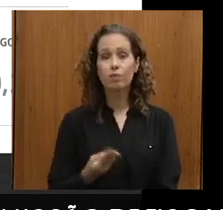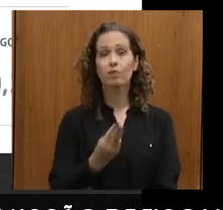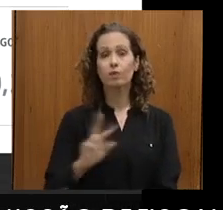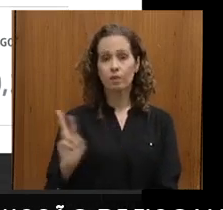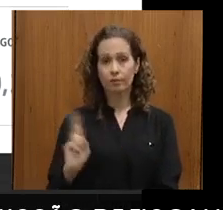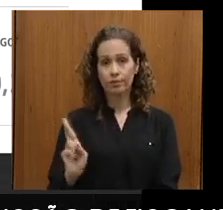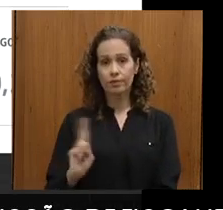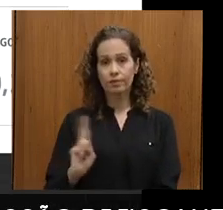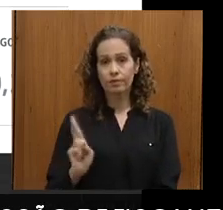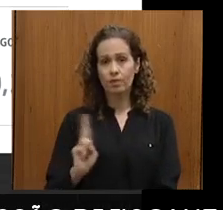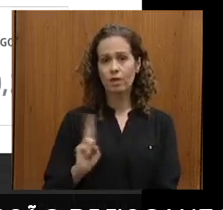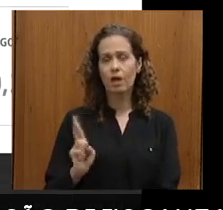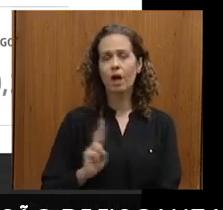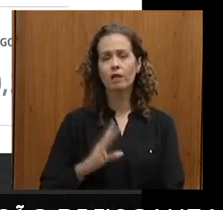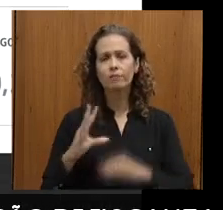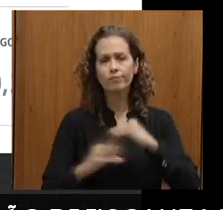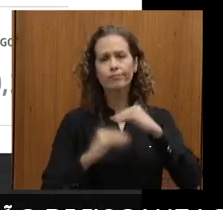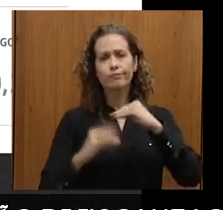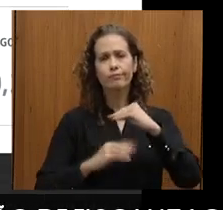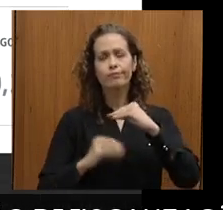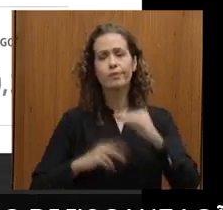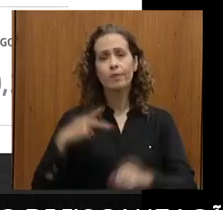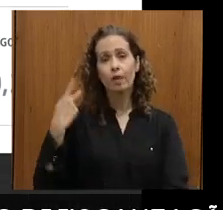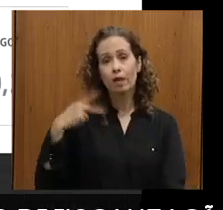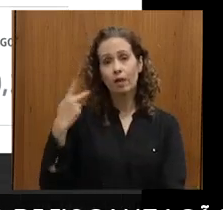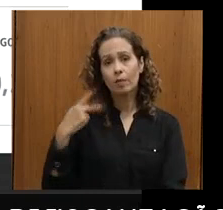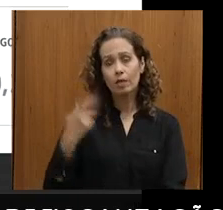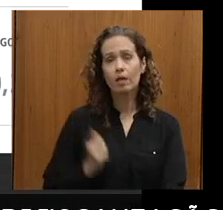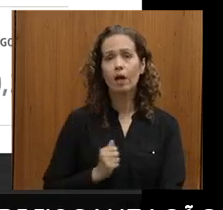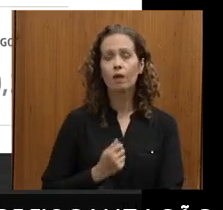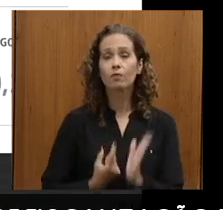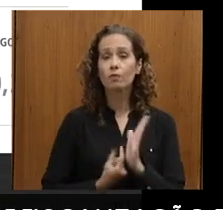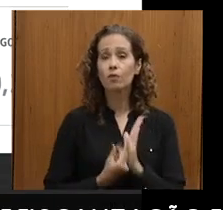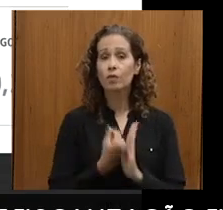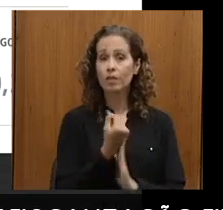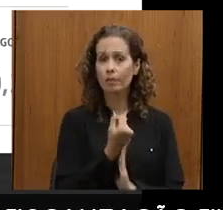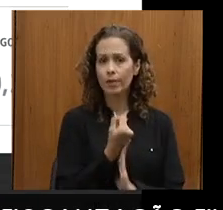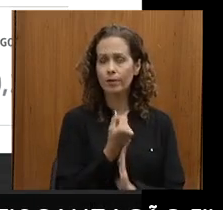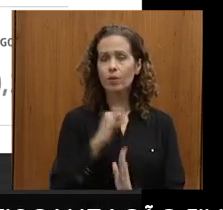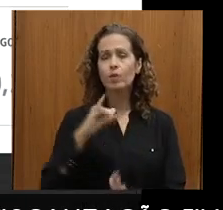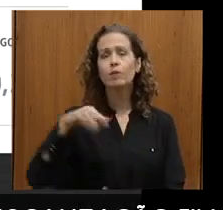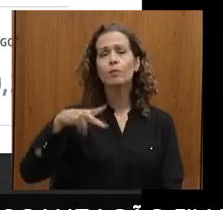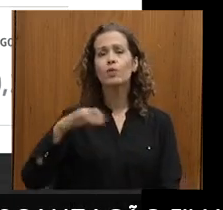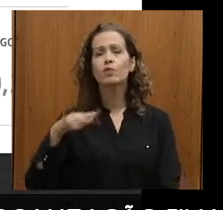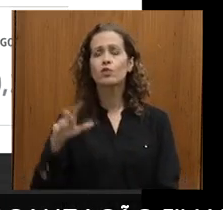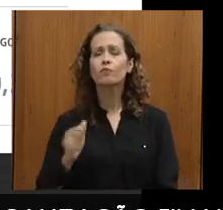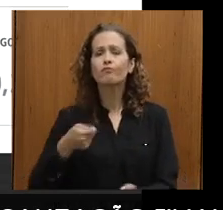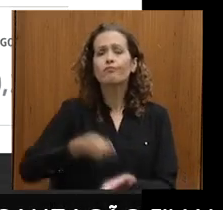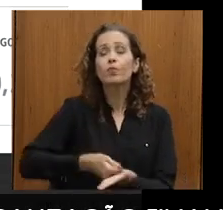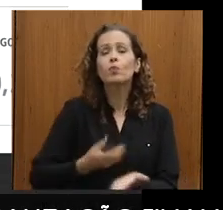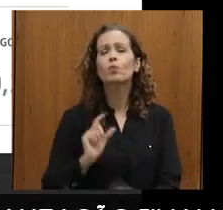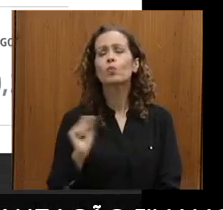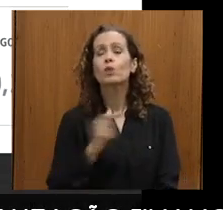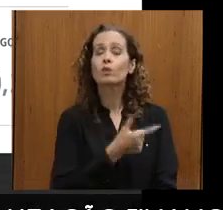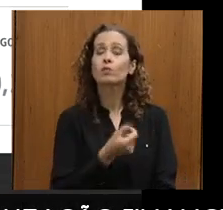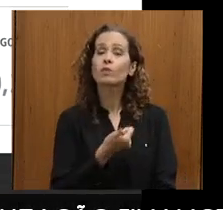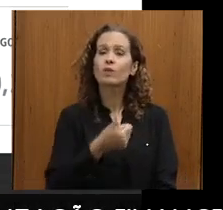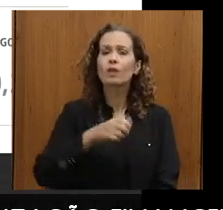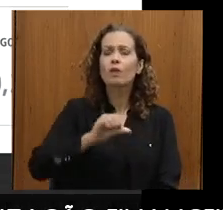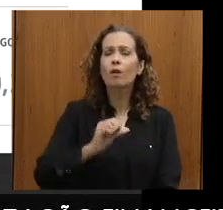reais de emendas parlamentares do orçamento impositivo. Percebam que, em 2019, esse valor é de